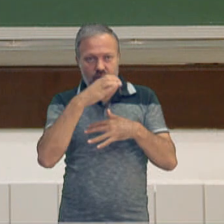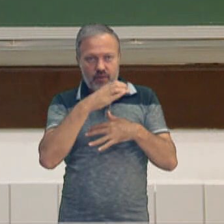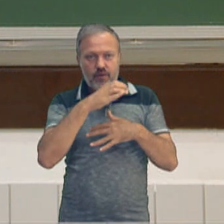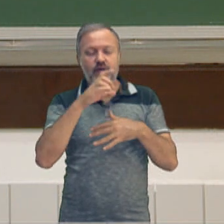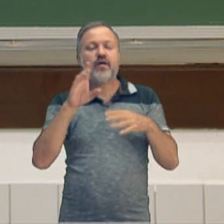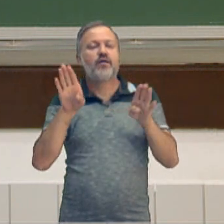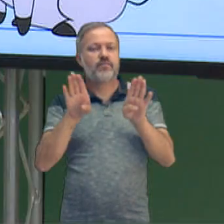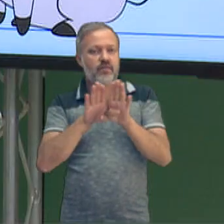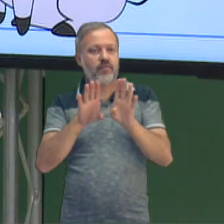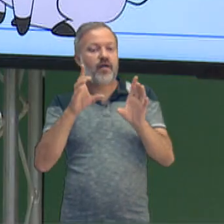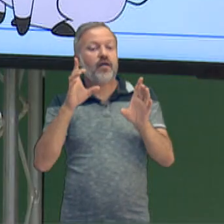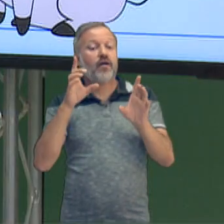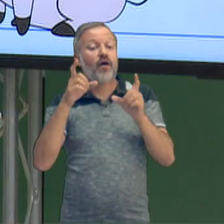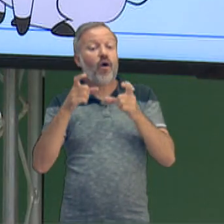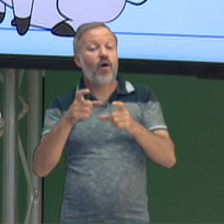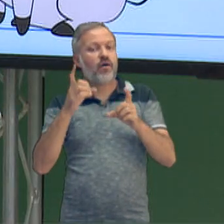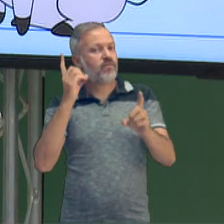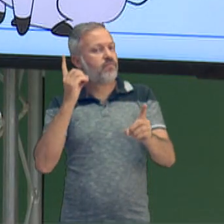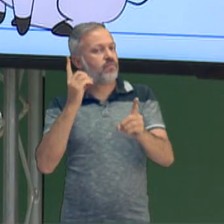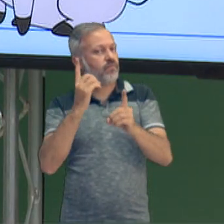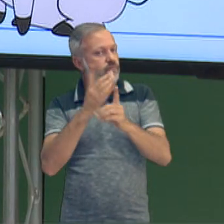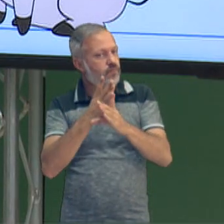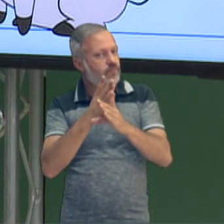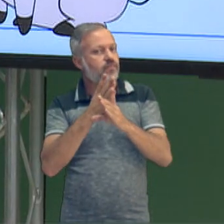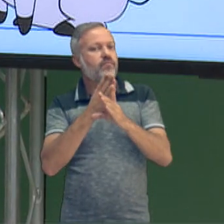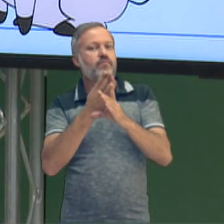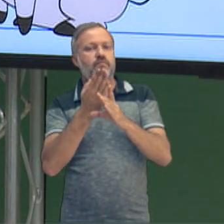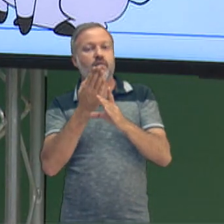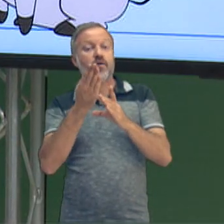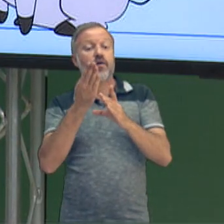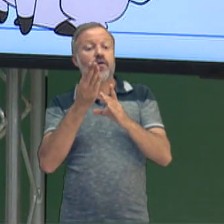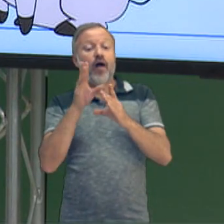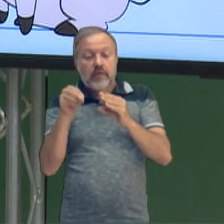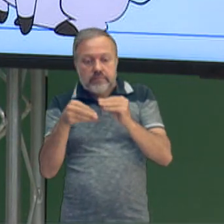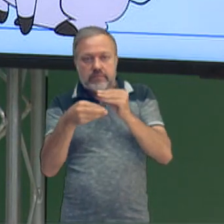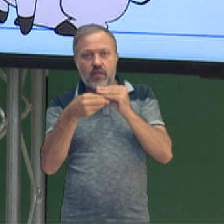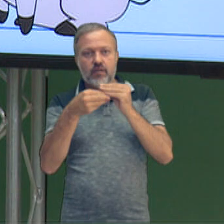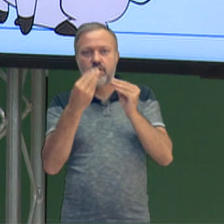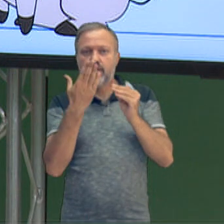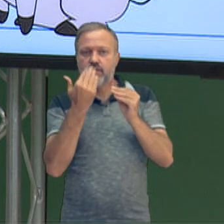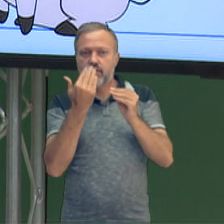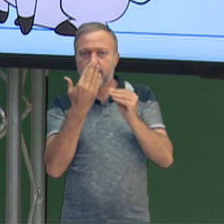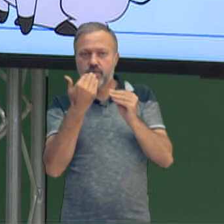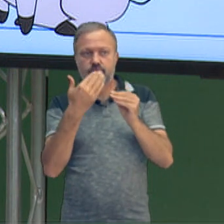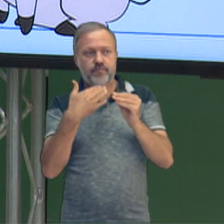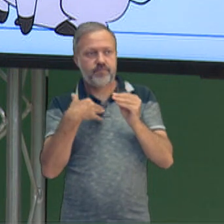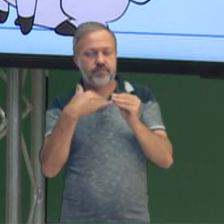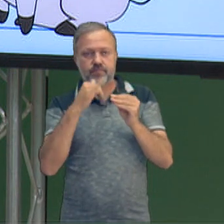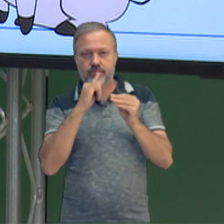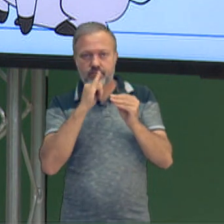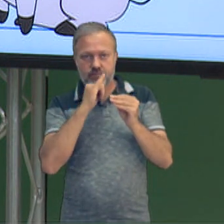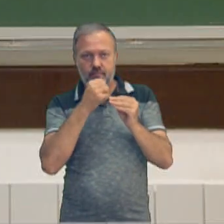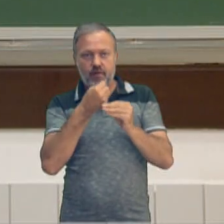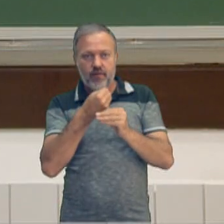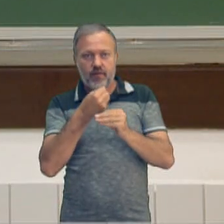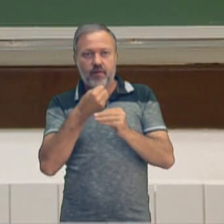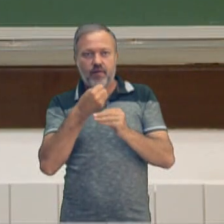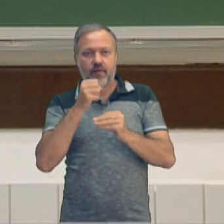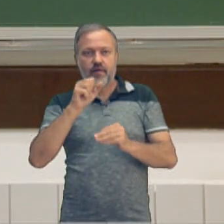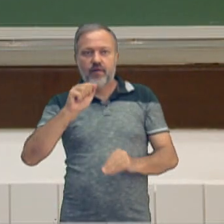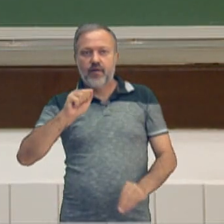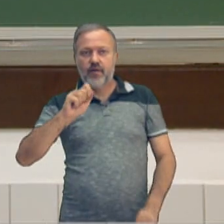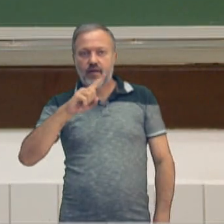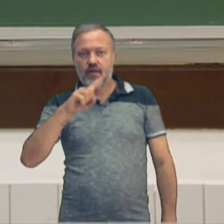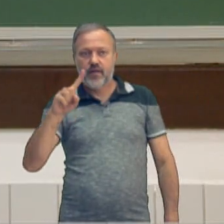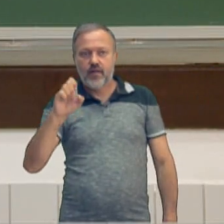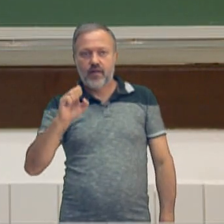gente encontra, né? Alimentos gordurosos, geralmente. Mas tem alimentos que têm uma gordura boa, gente. Por exemplo, a azeitona, né? O azeite de oliva é um azeite